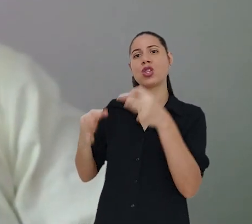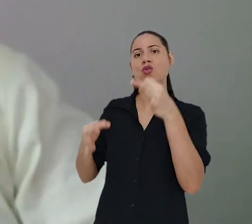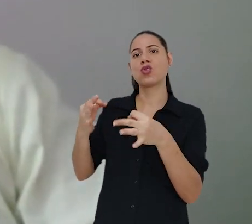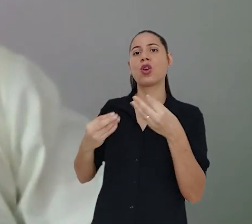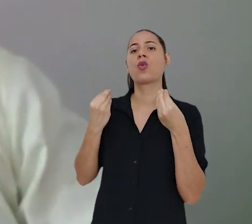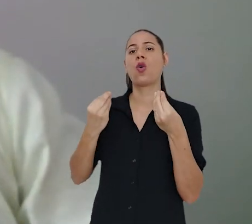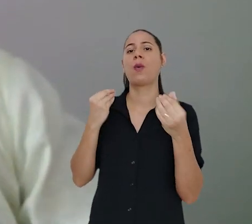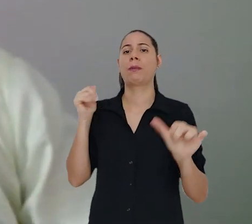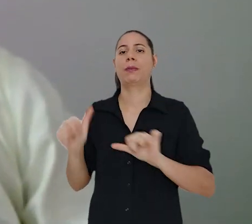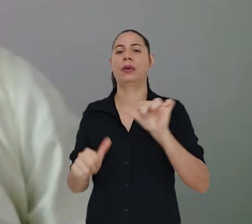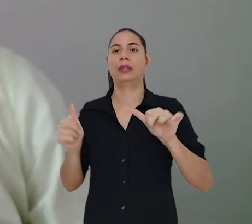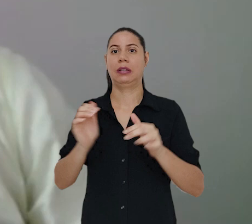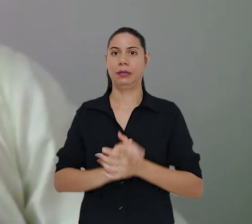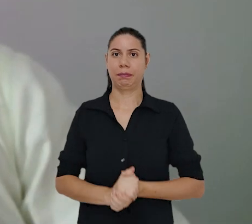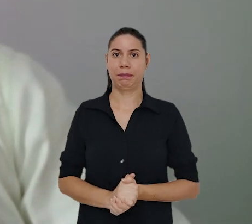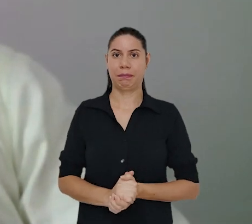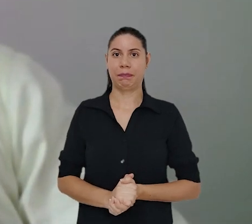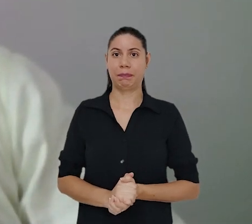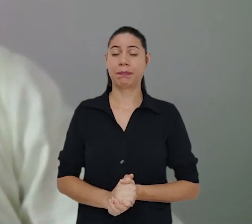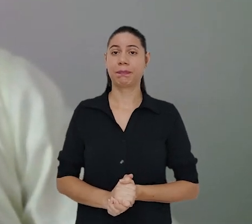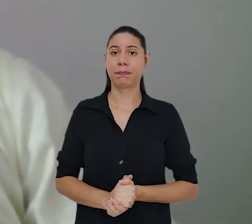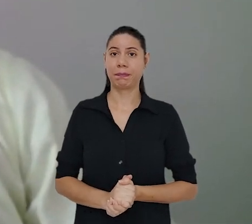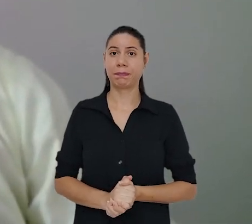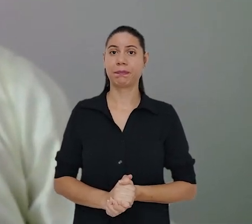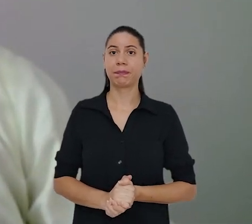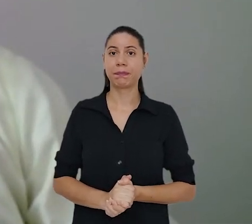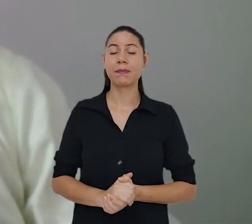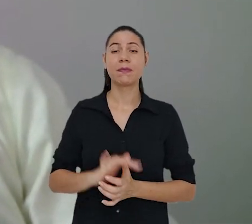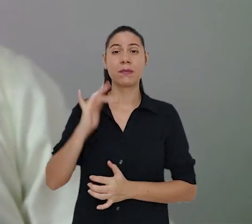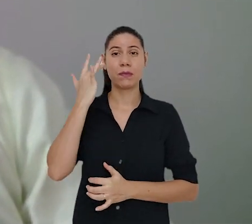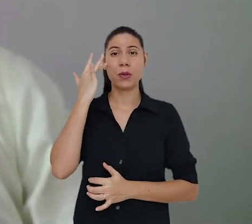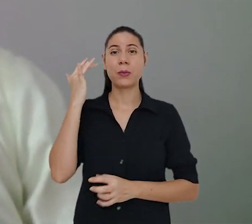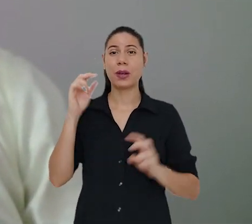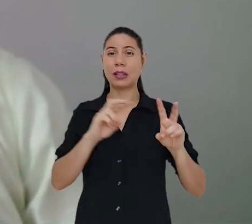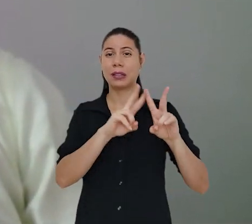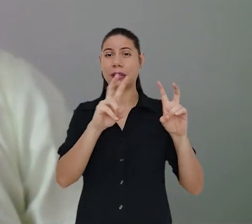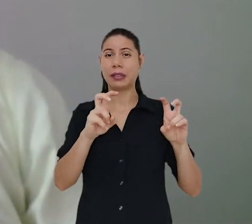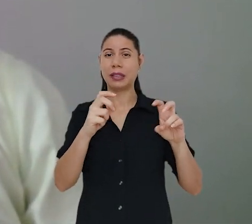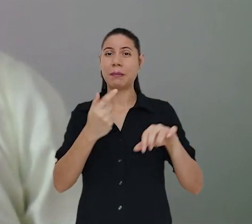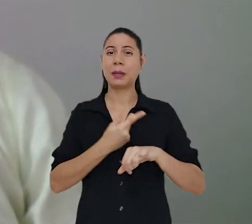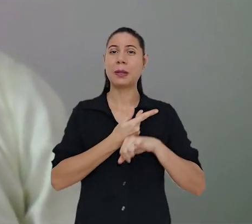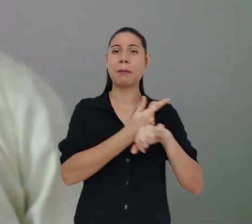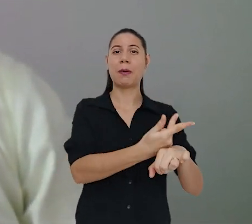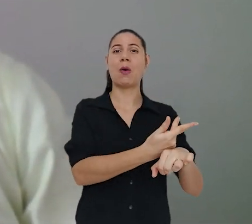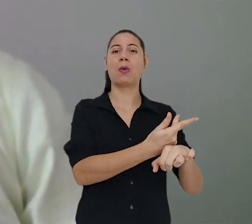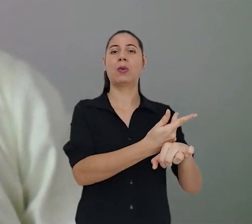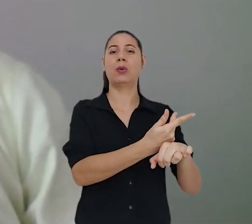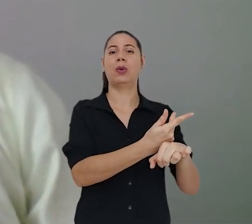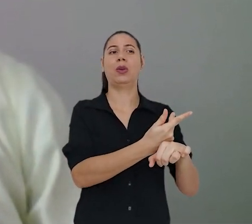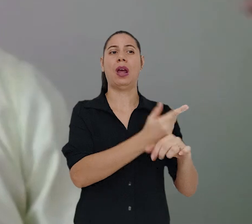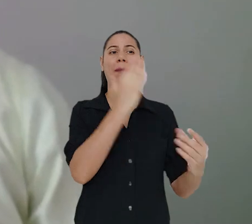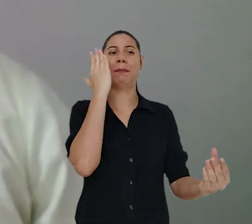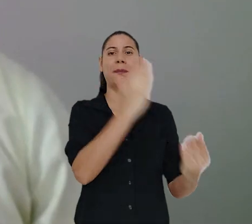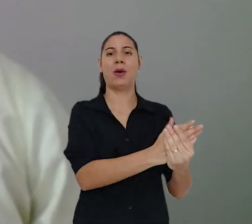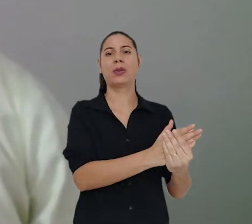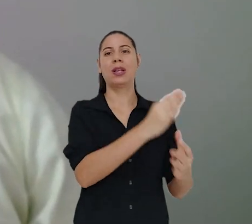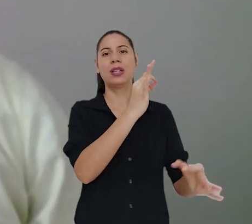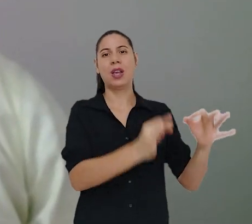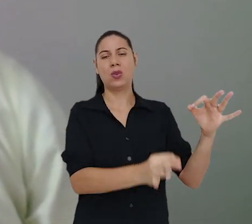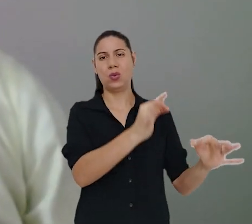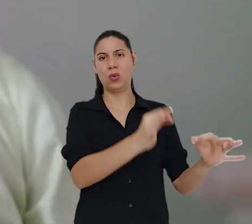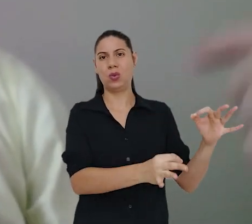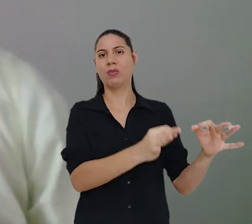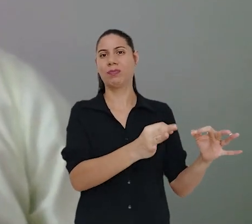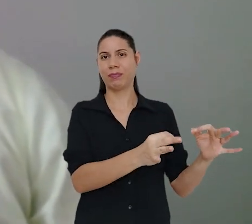como reparar, né? Então, eu acho que essa situação, chegar nesse ponto de judicializar um